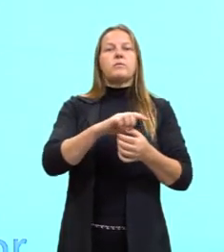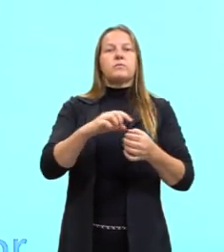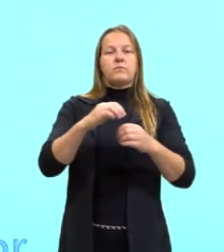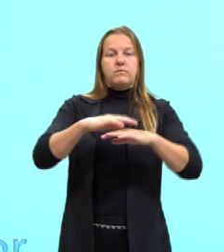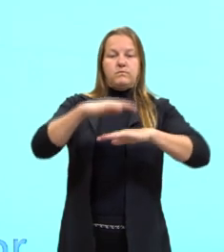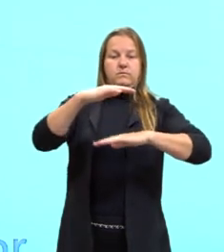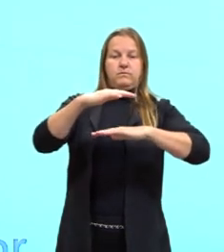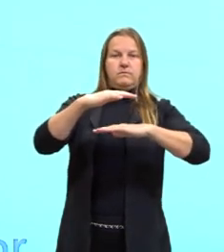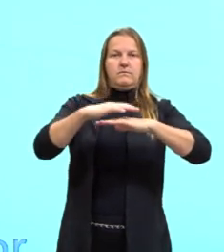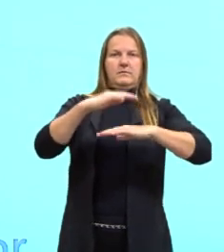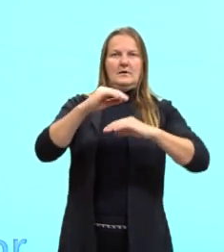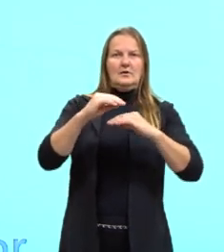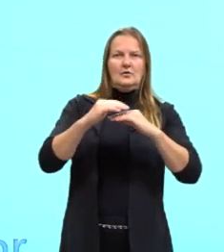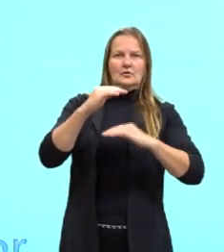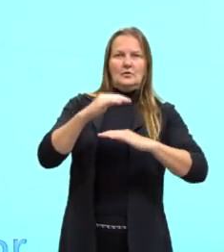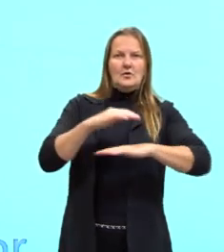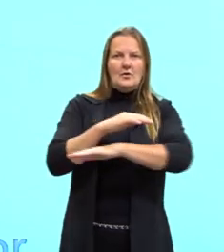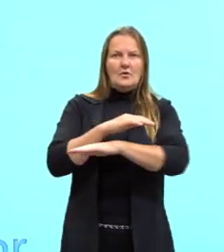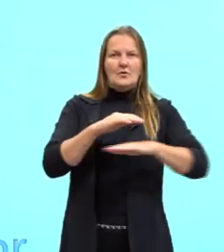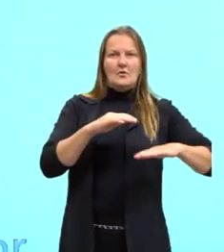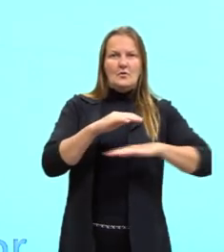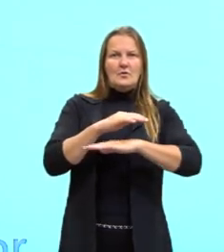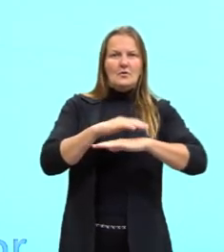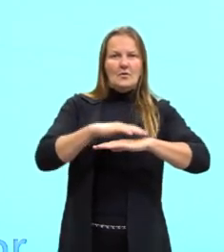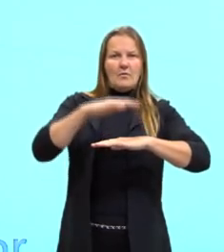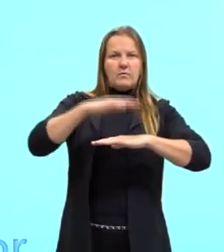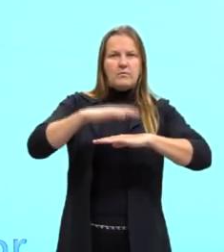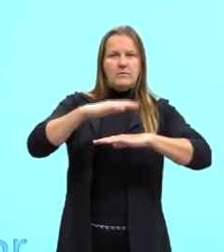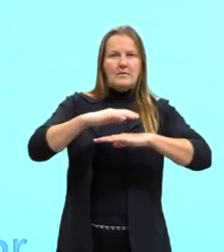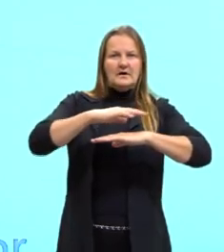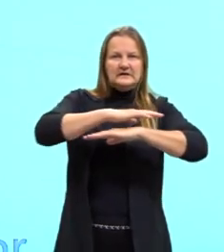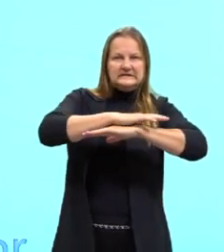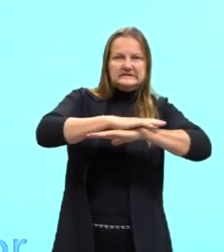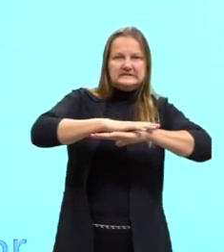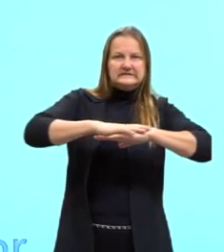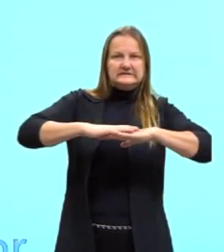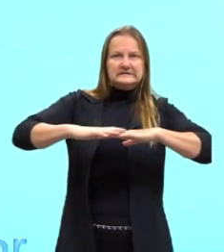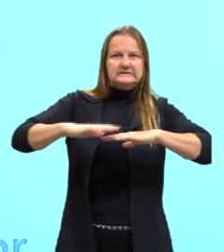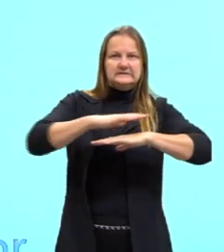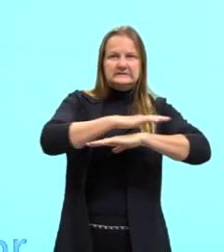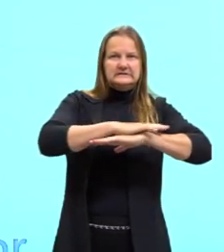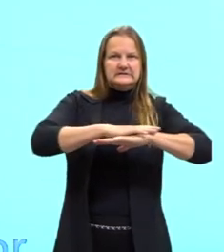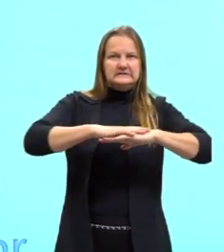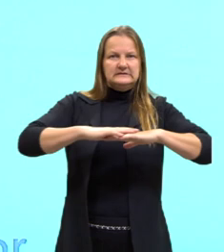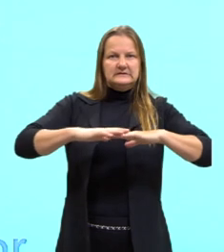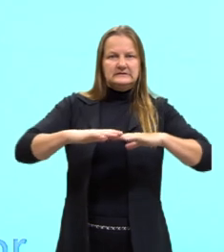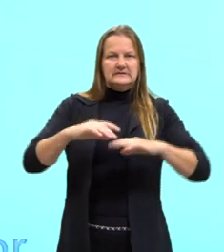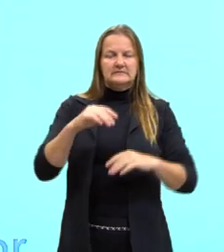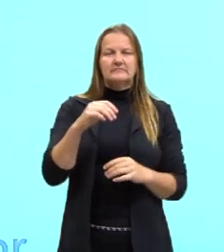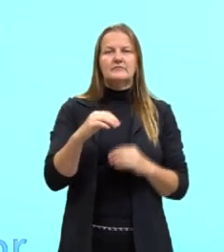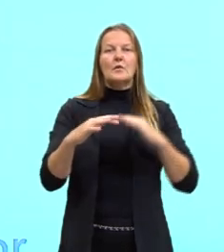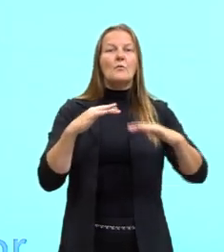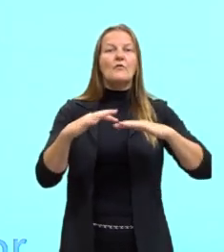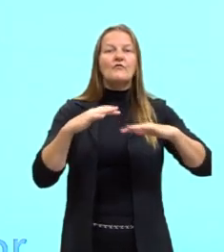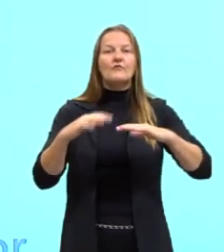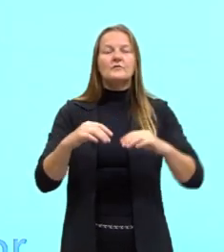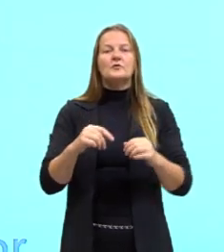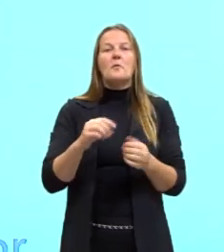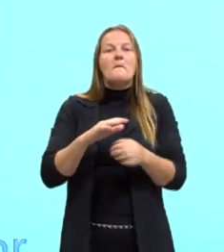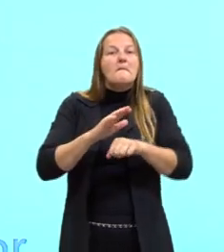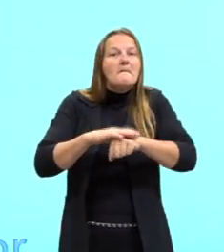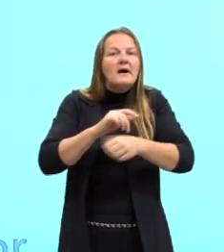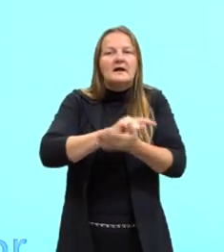do outro objeto aqui nesse caso é o chão então ele vai ter é uma certa dificuldade para se movimentar né Quanto mais